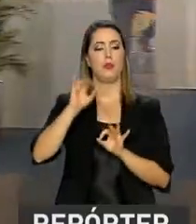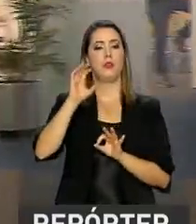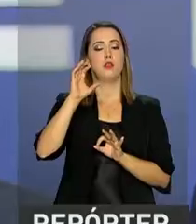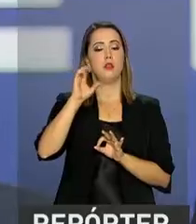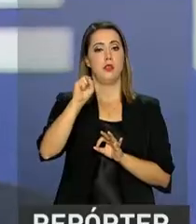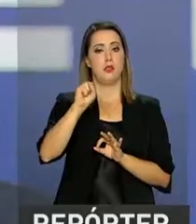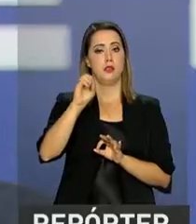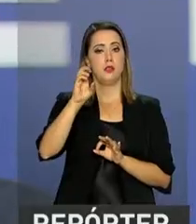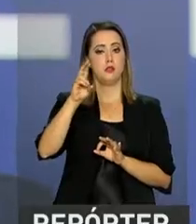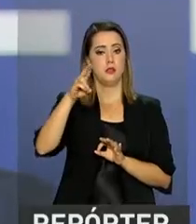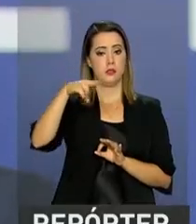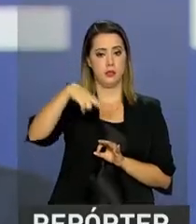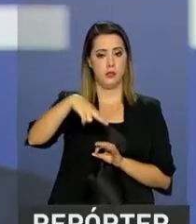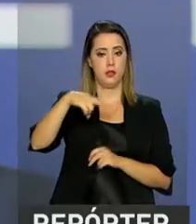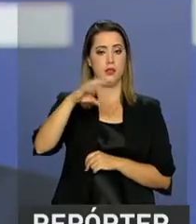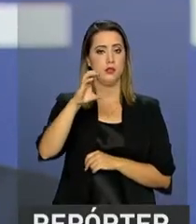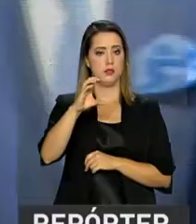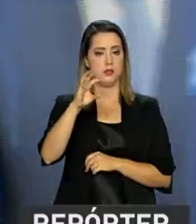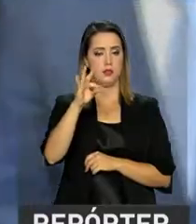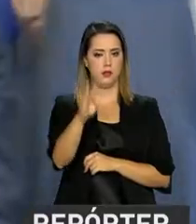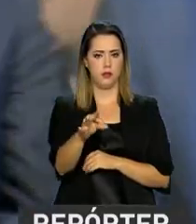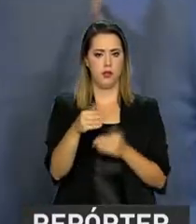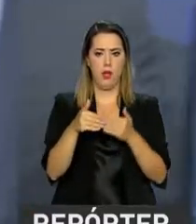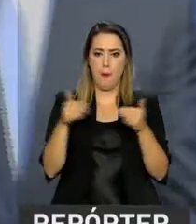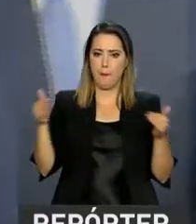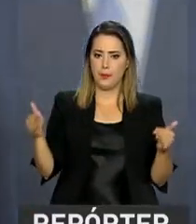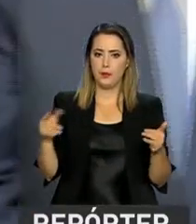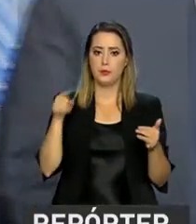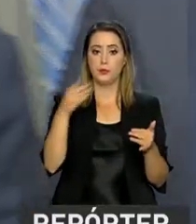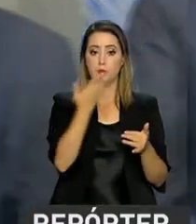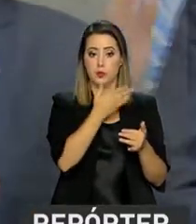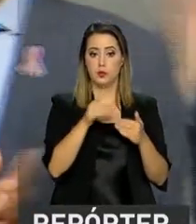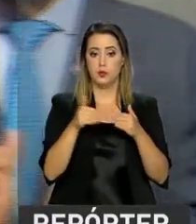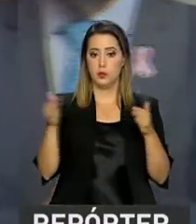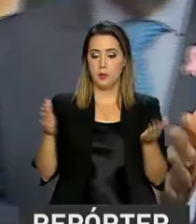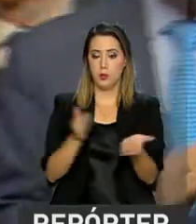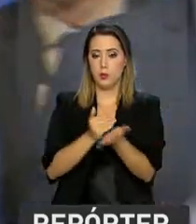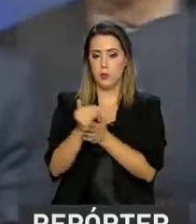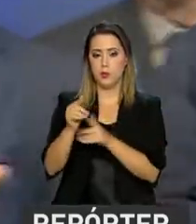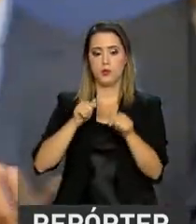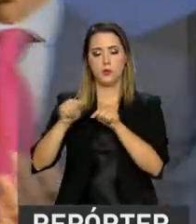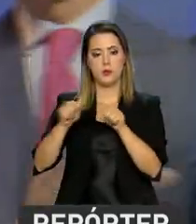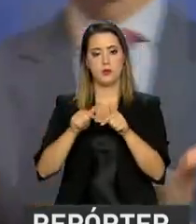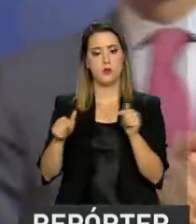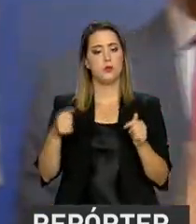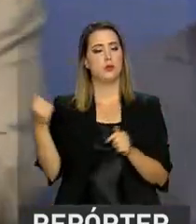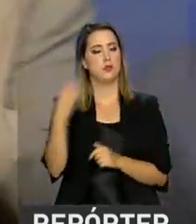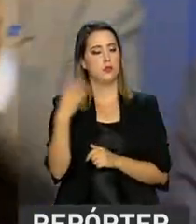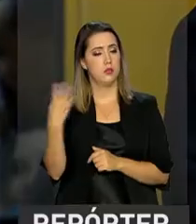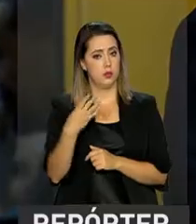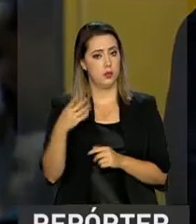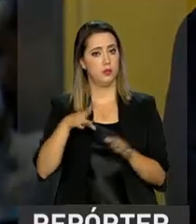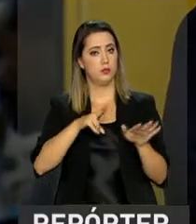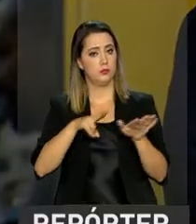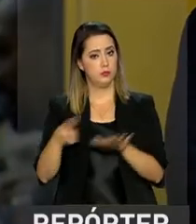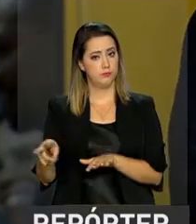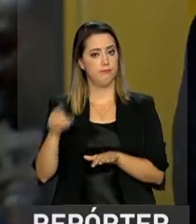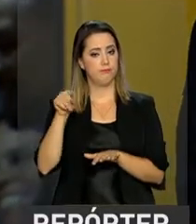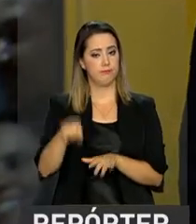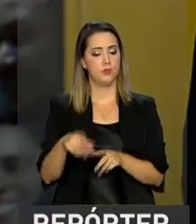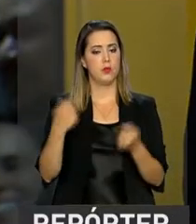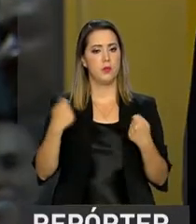brasília gilberto kassab abriu oficialmente as atividades da 14ª edição da semana disse que é preciso